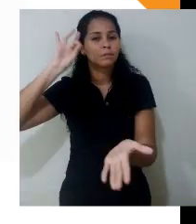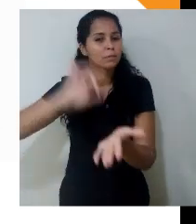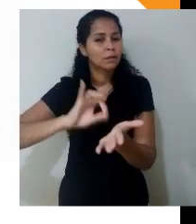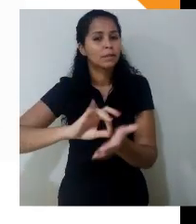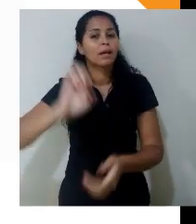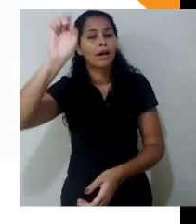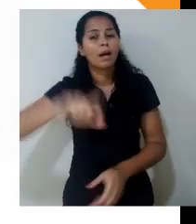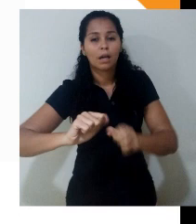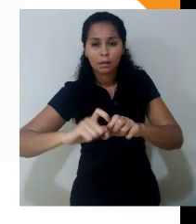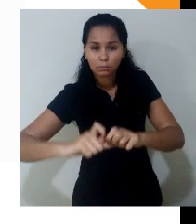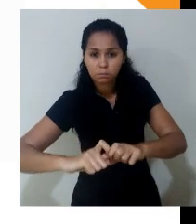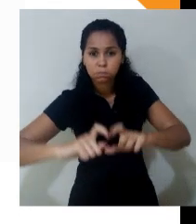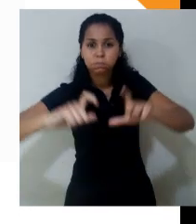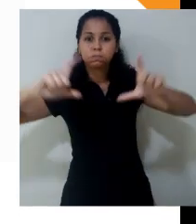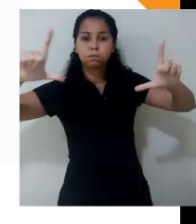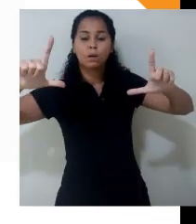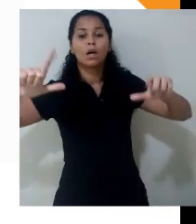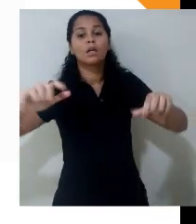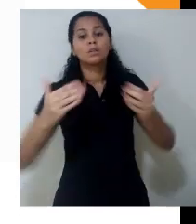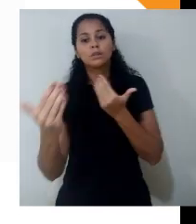maior do que o próprio objeto.